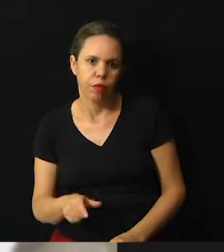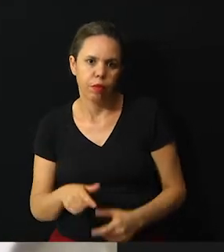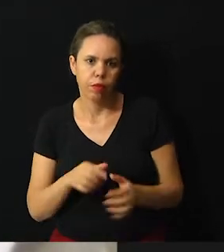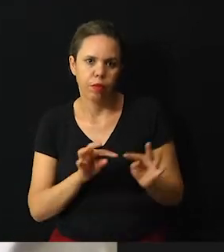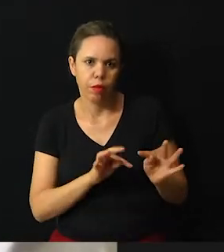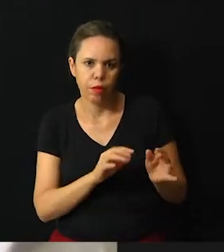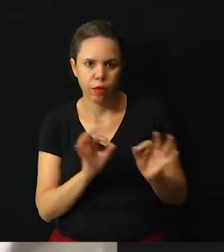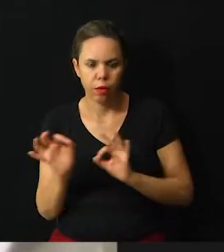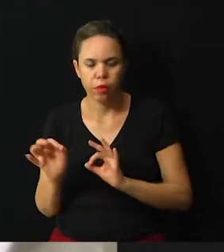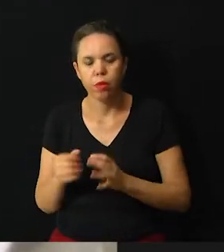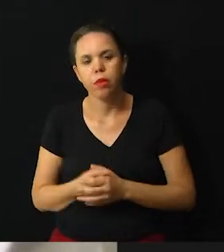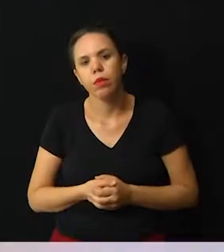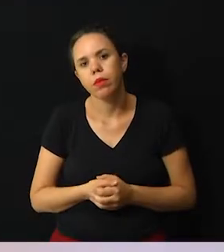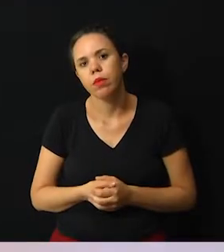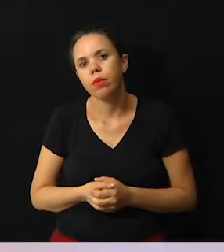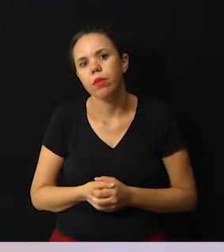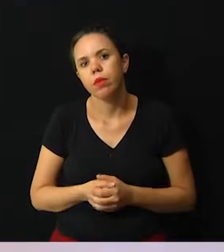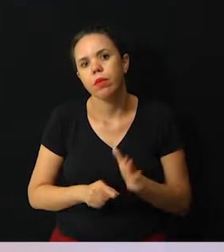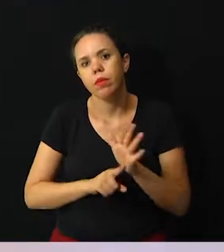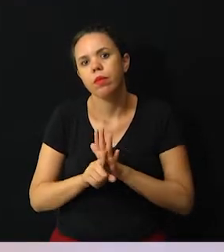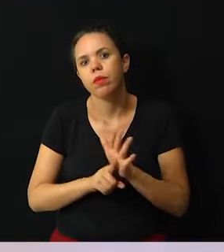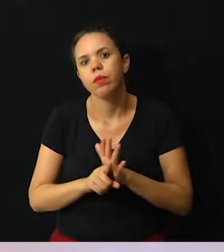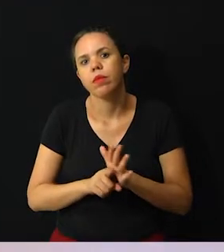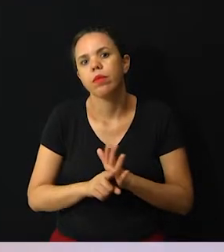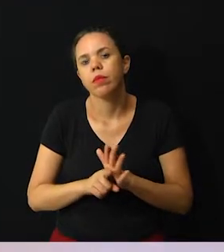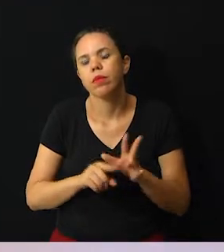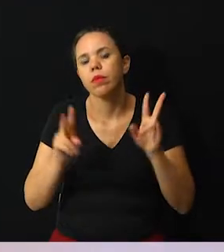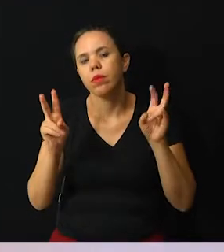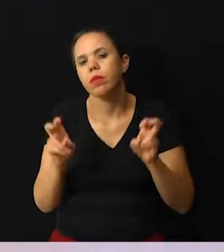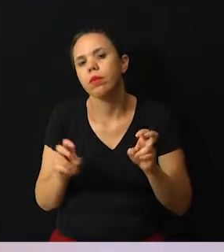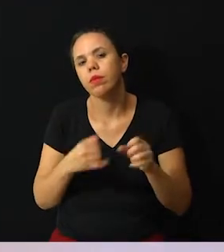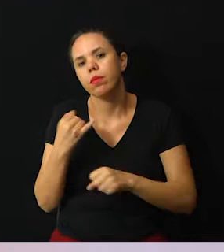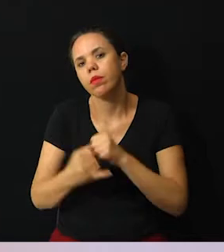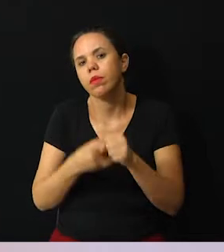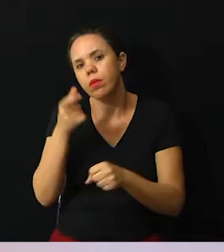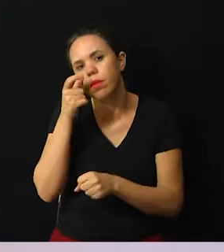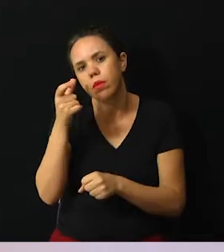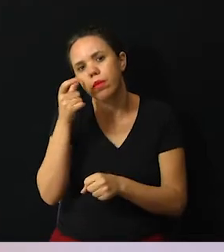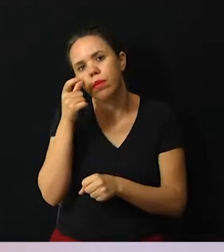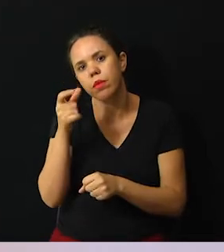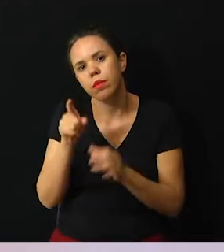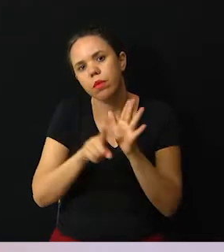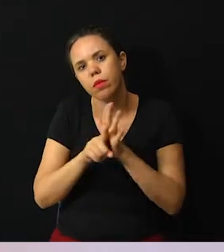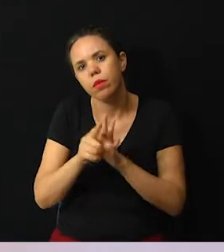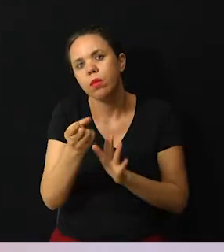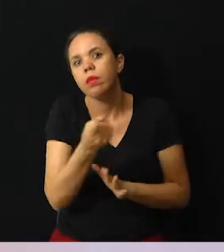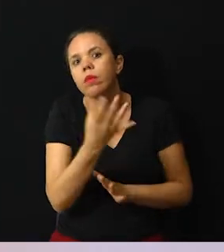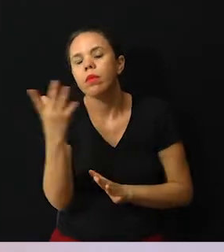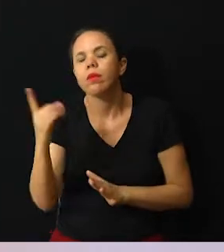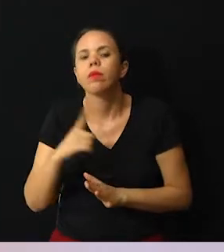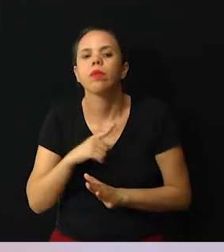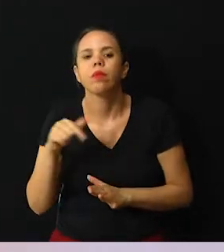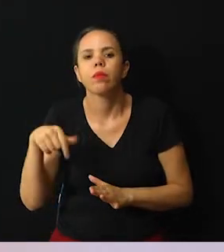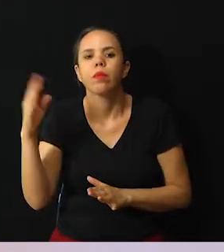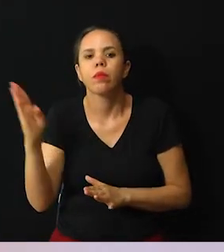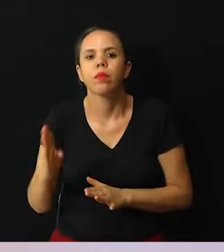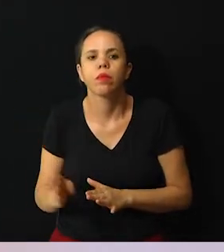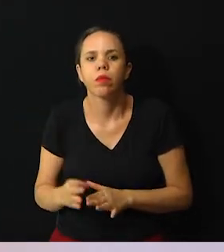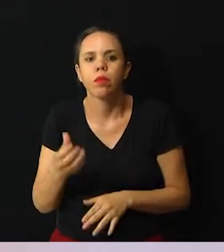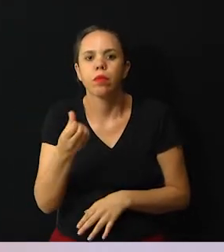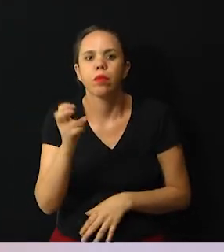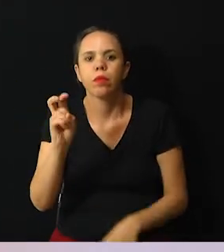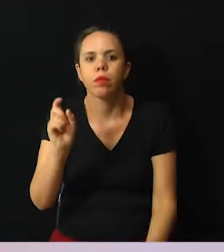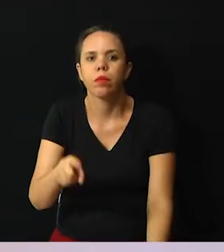bem acompanhado e bem tratado. Doutor Fernando, pesquisando aí sobre o tema, eu vi na internet aí uma estimativa, né, de que aqui no Brasil